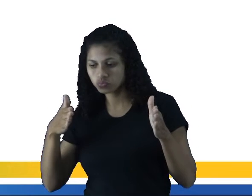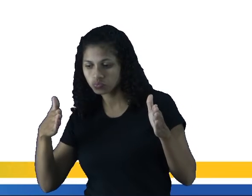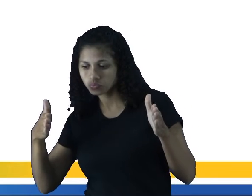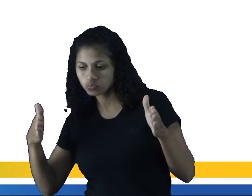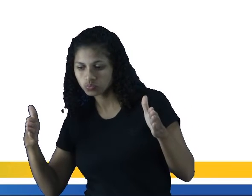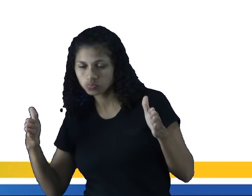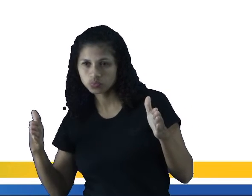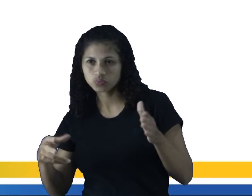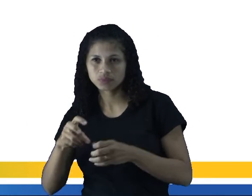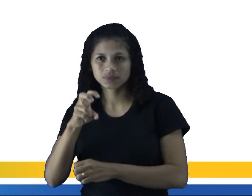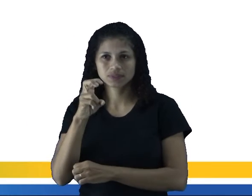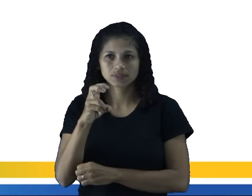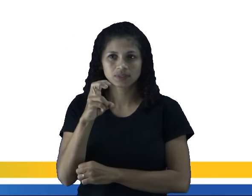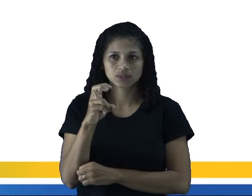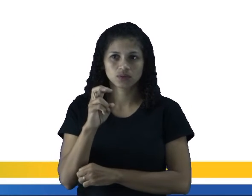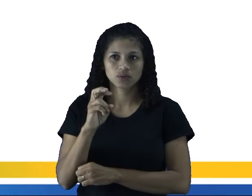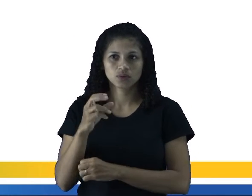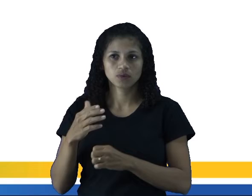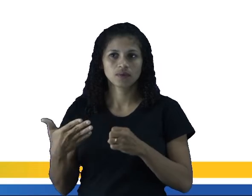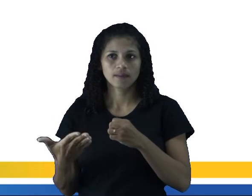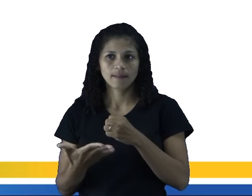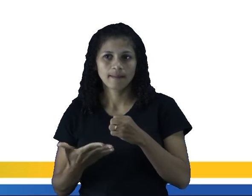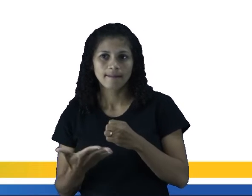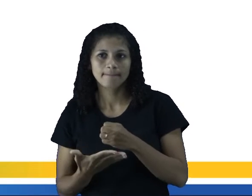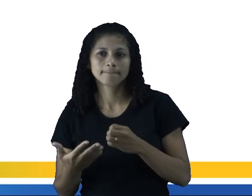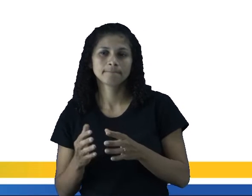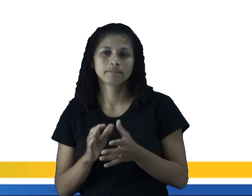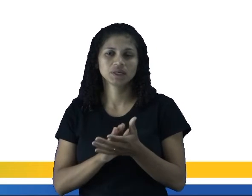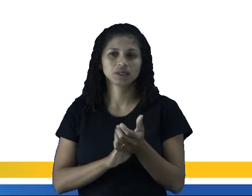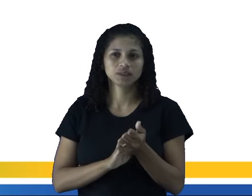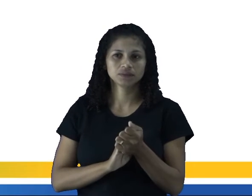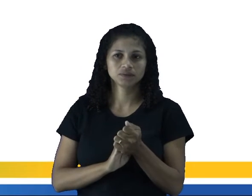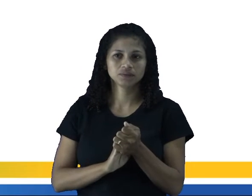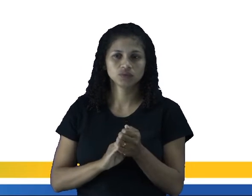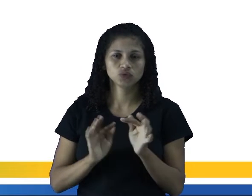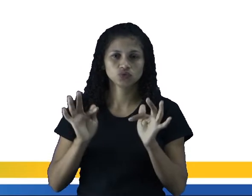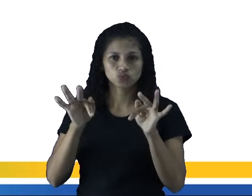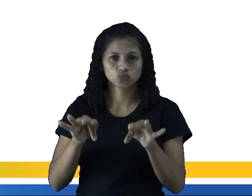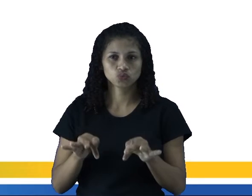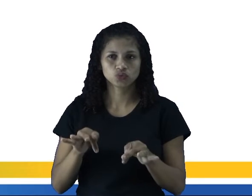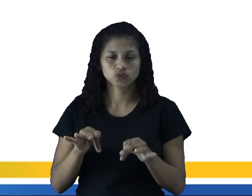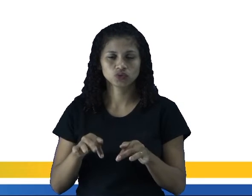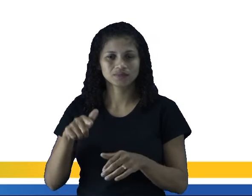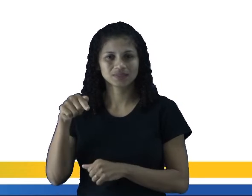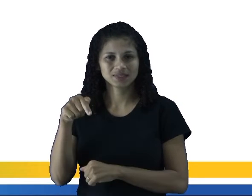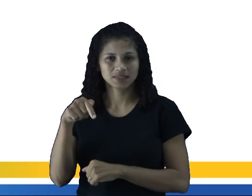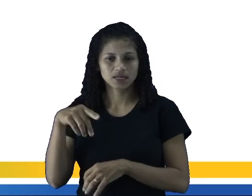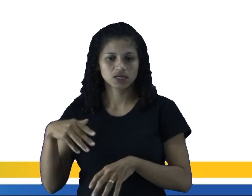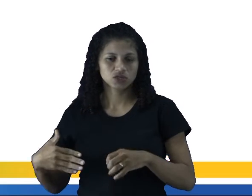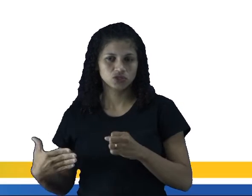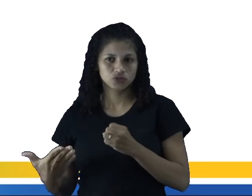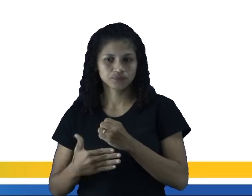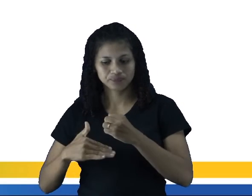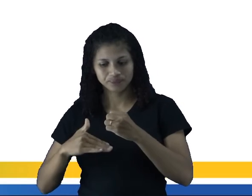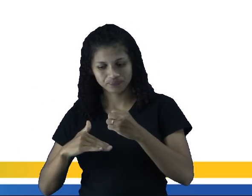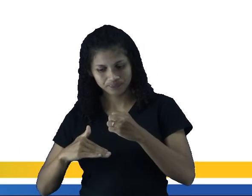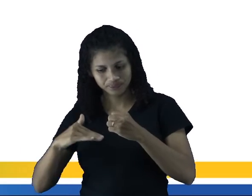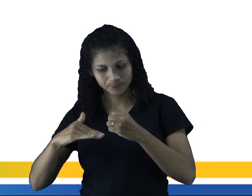período 5 camadas, do sexto período 6 camadas e aqui desse último período 7 camadas